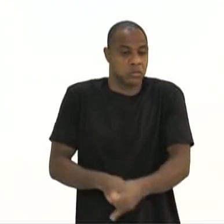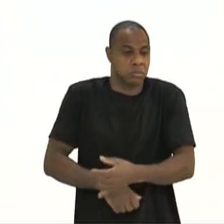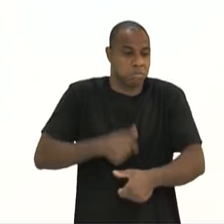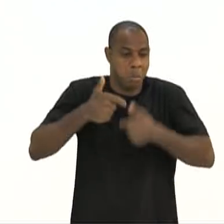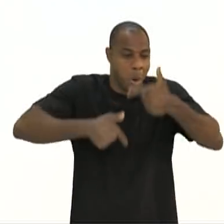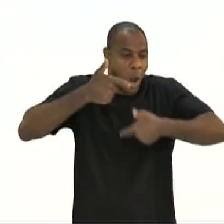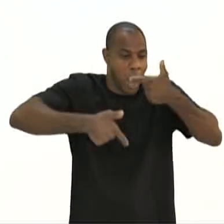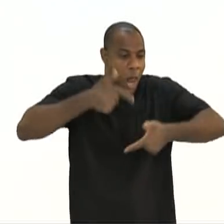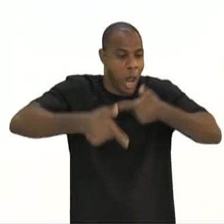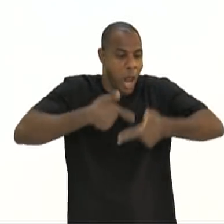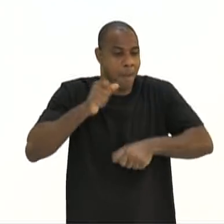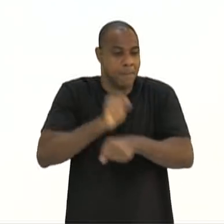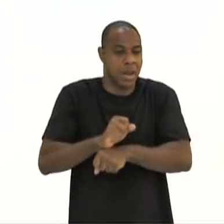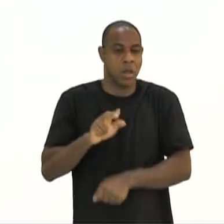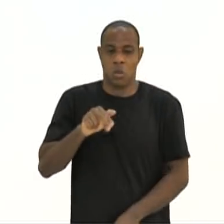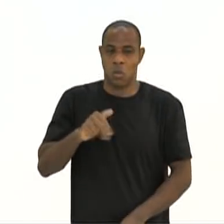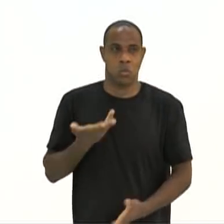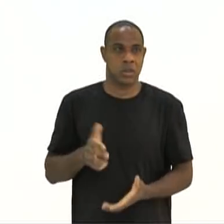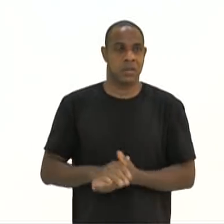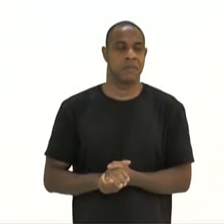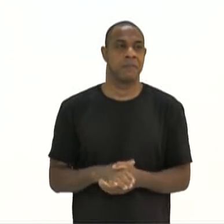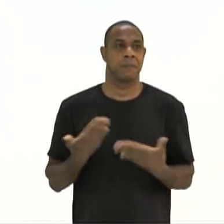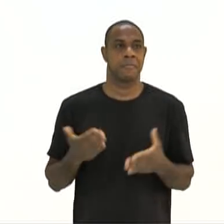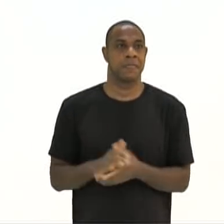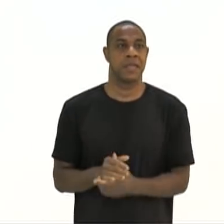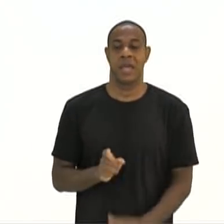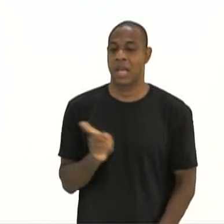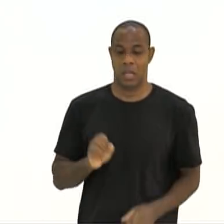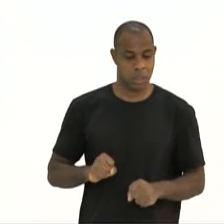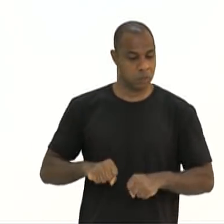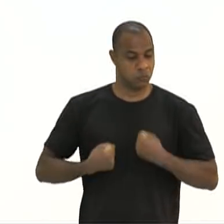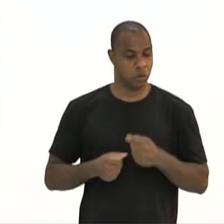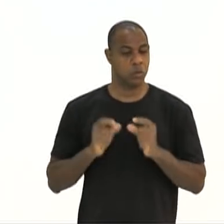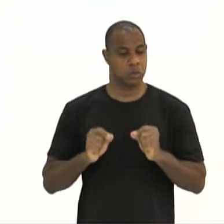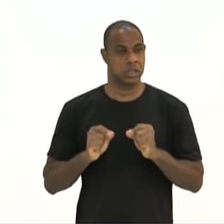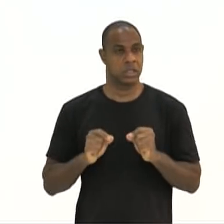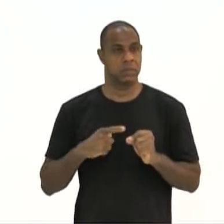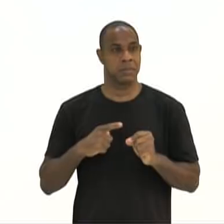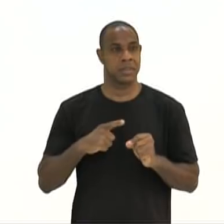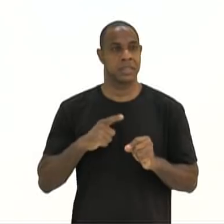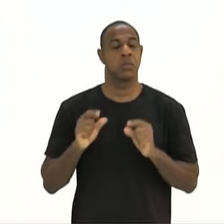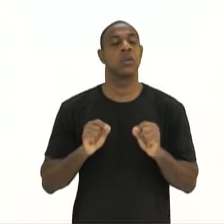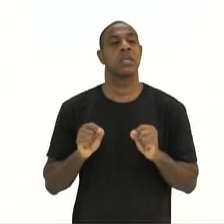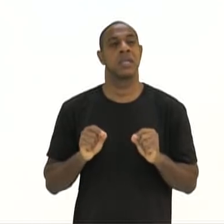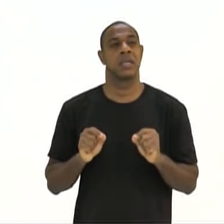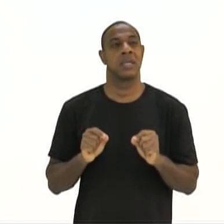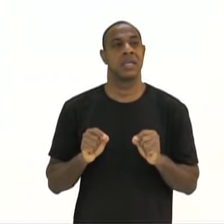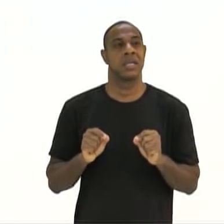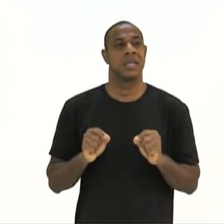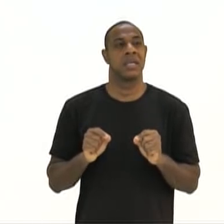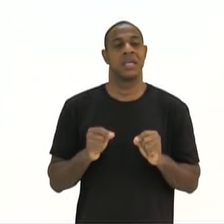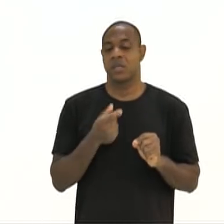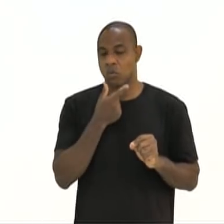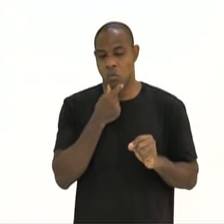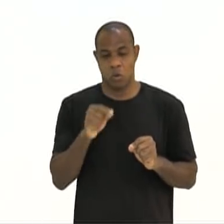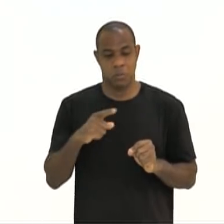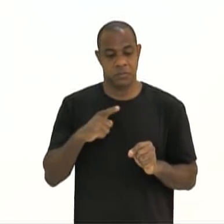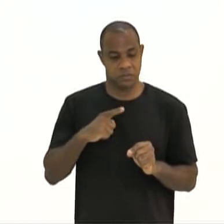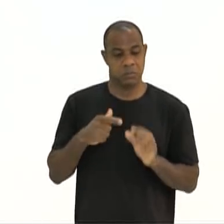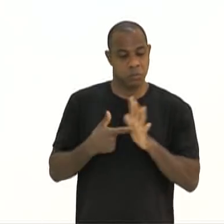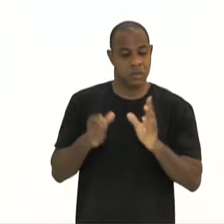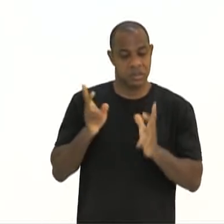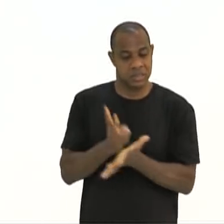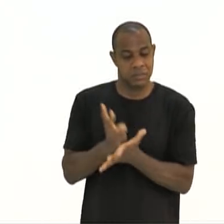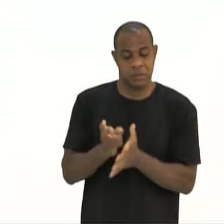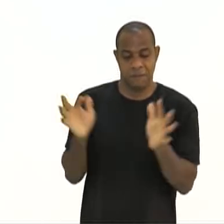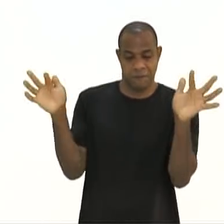otimista Alegria. Ela se esforça muito para garantir que Haley esteja sempre feliz e